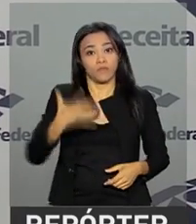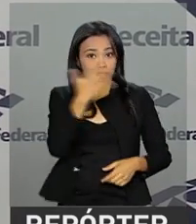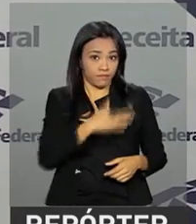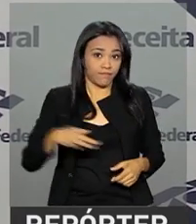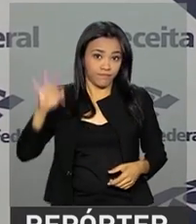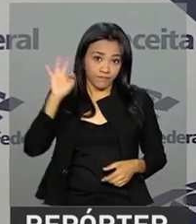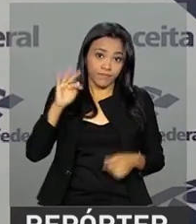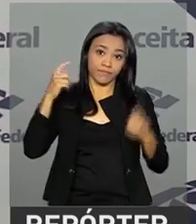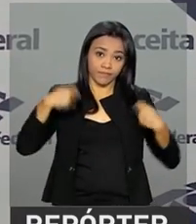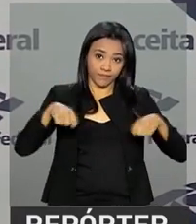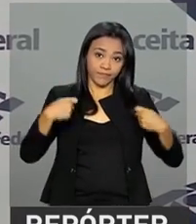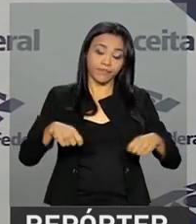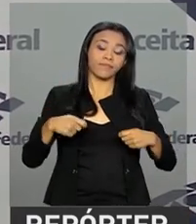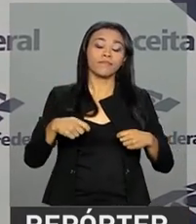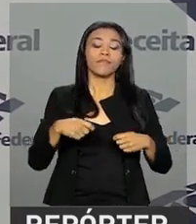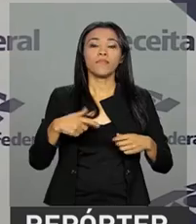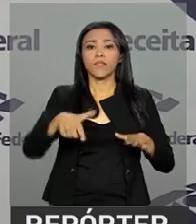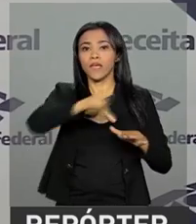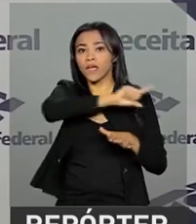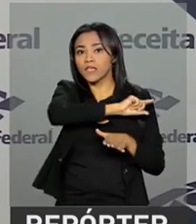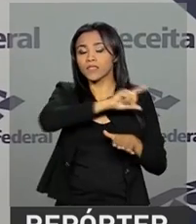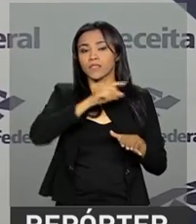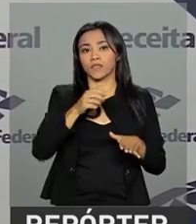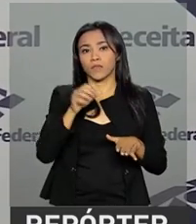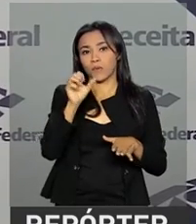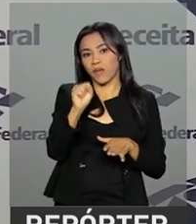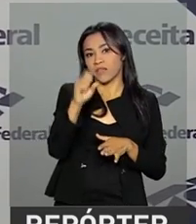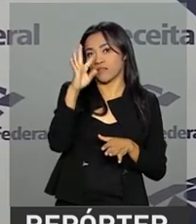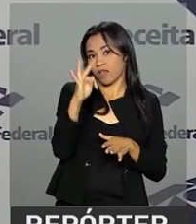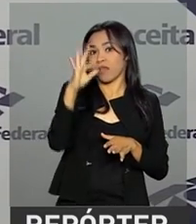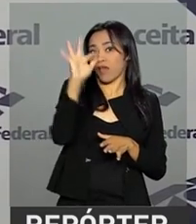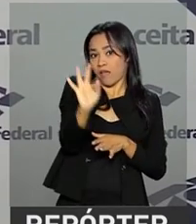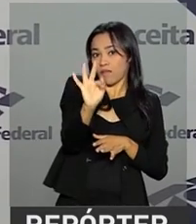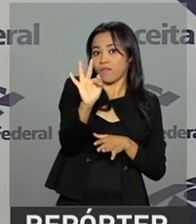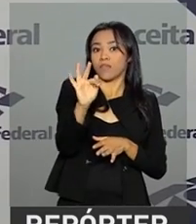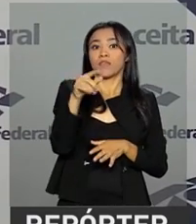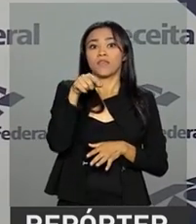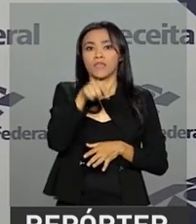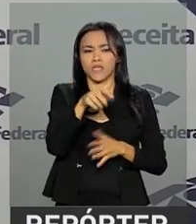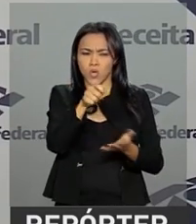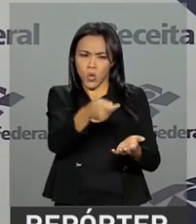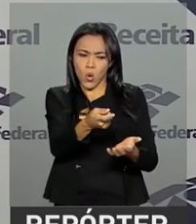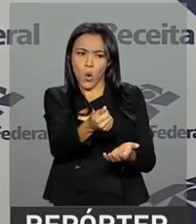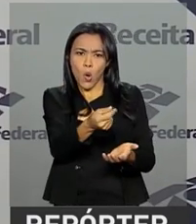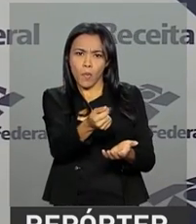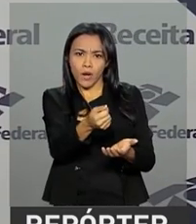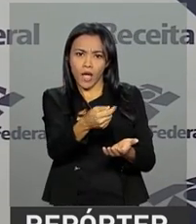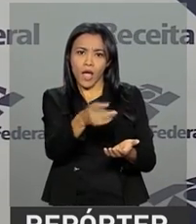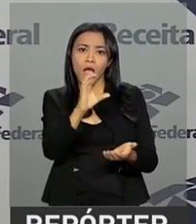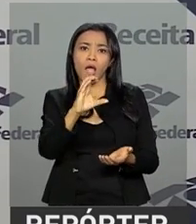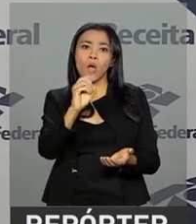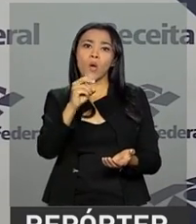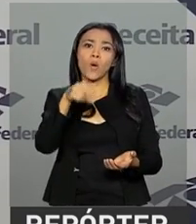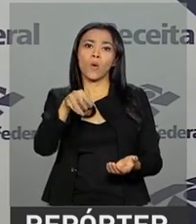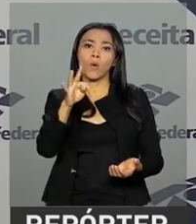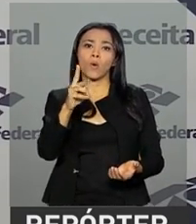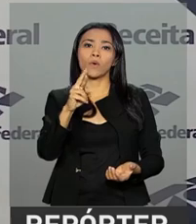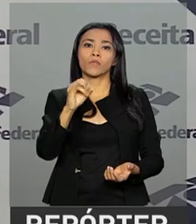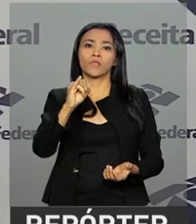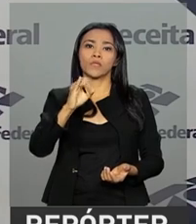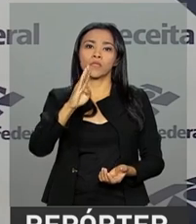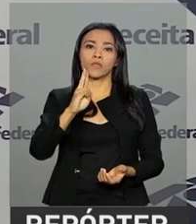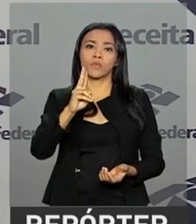do stf que antes e entendia inconstitucional a cobrança desses dessas contribuições e agora em maio